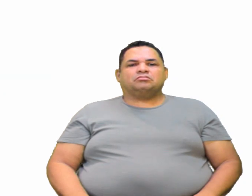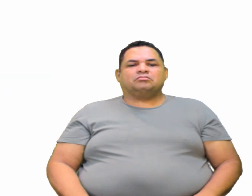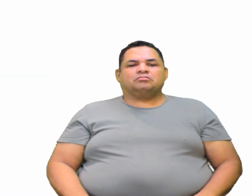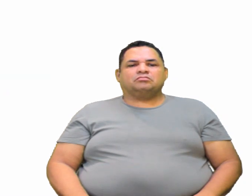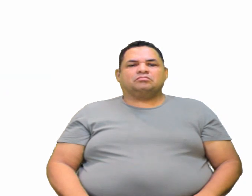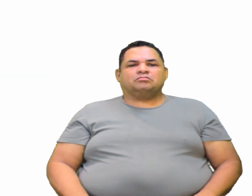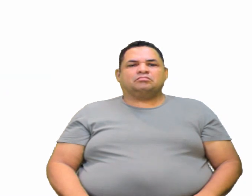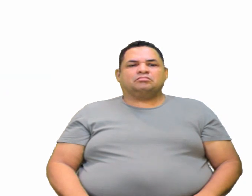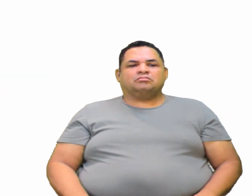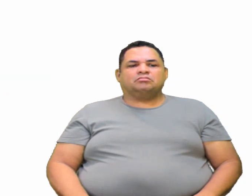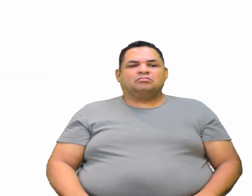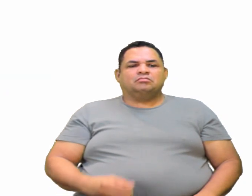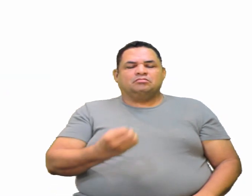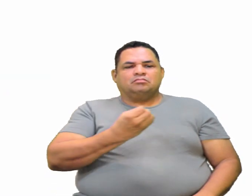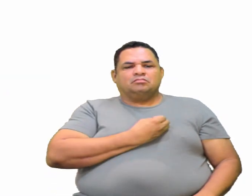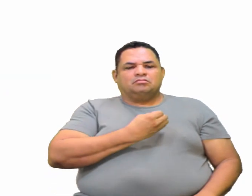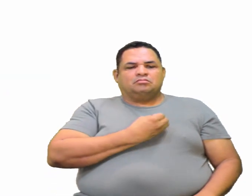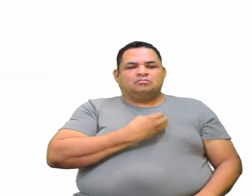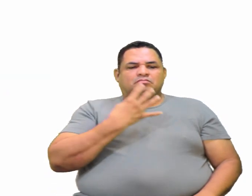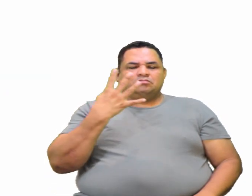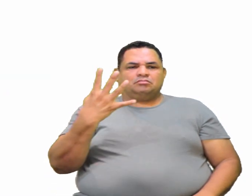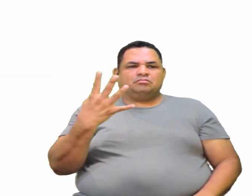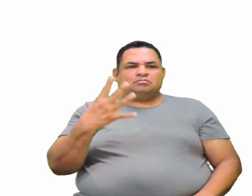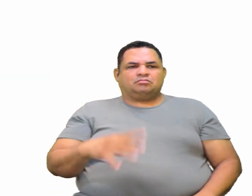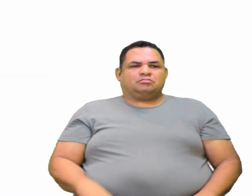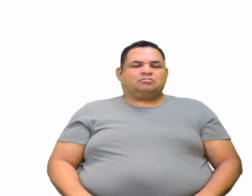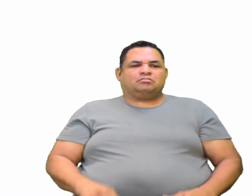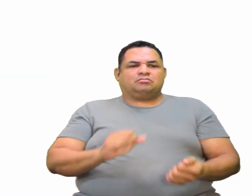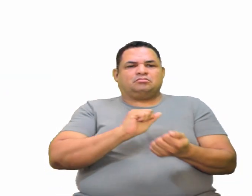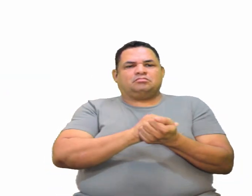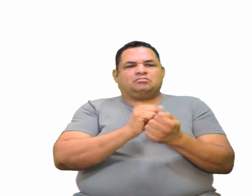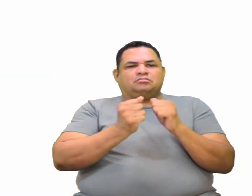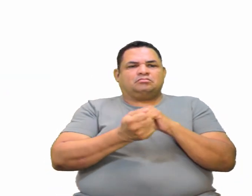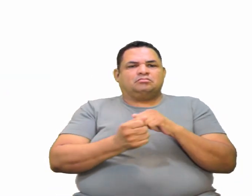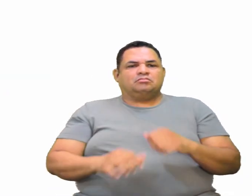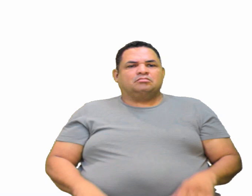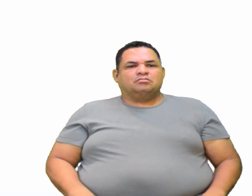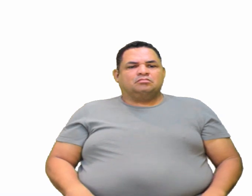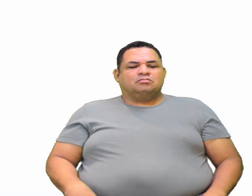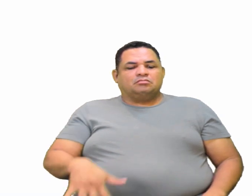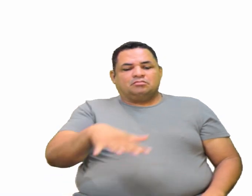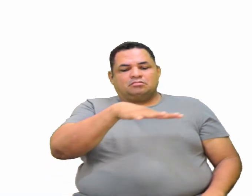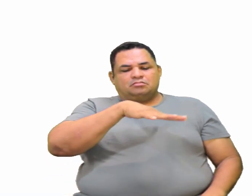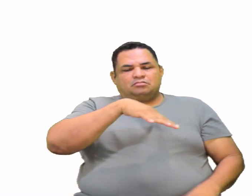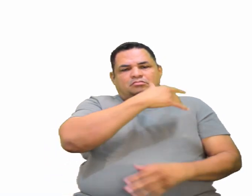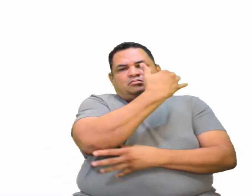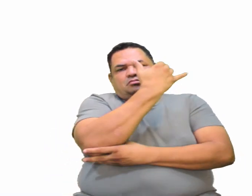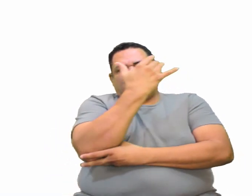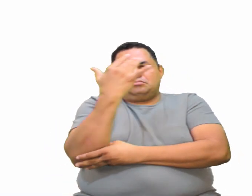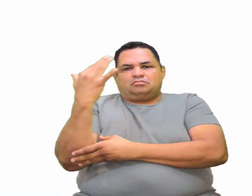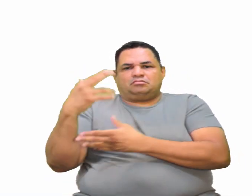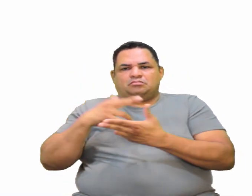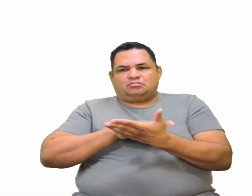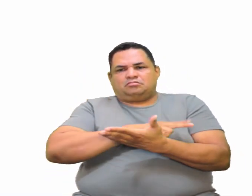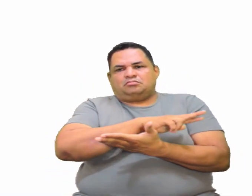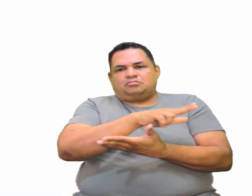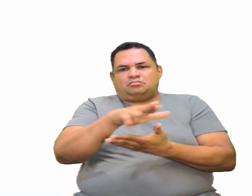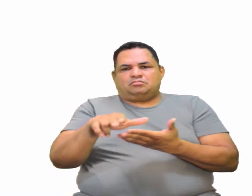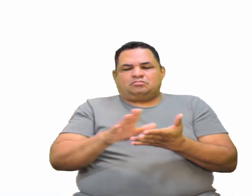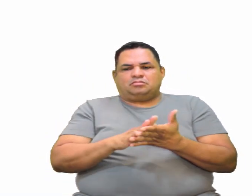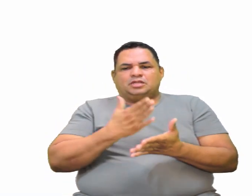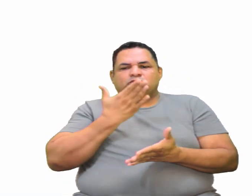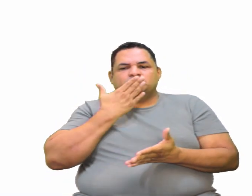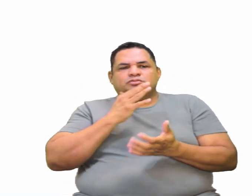para a questão de número 4, olha aí, que é uma questão adaptada. Em meio à natureza, vários são os tipos